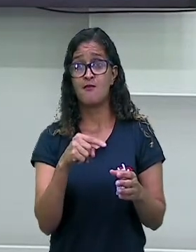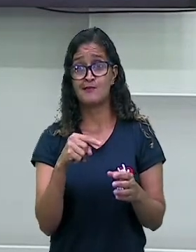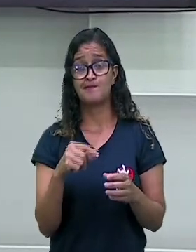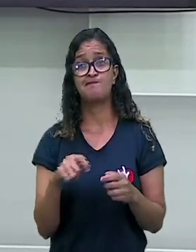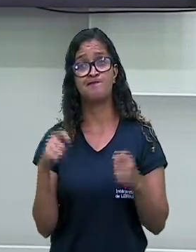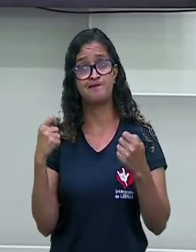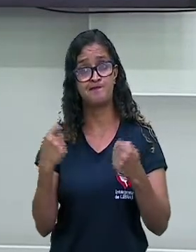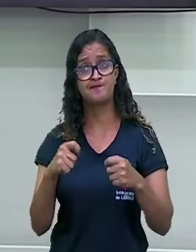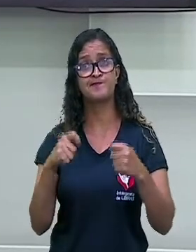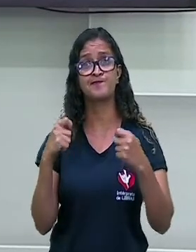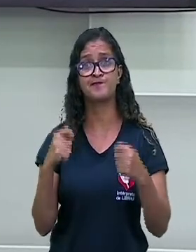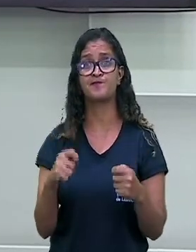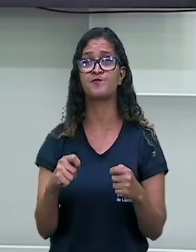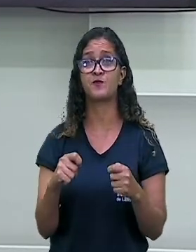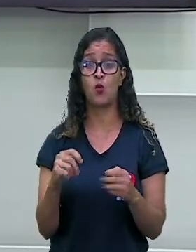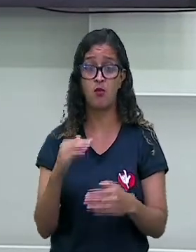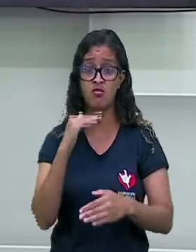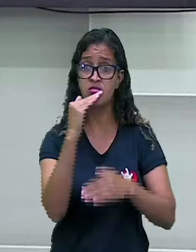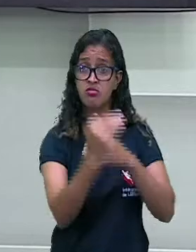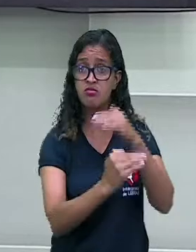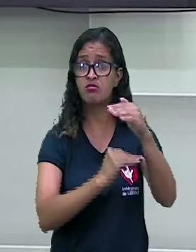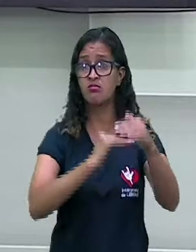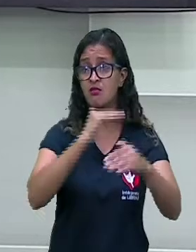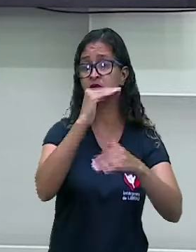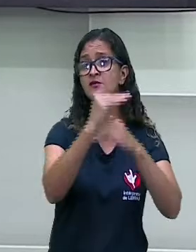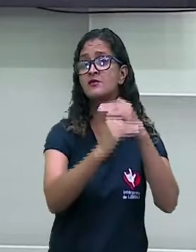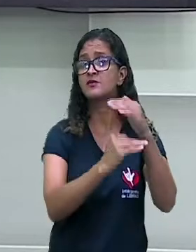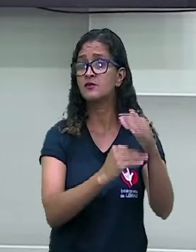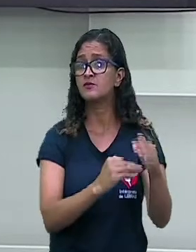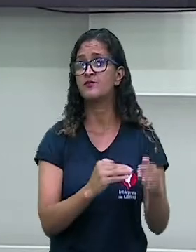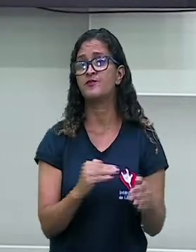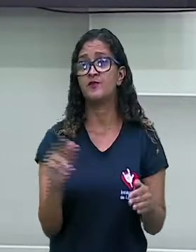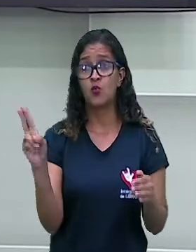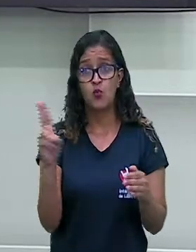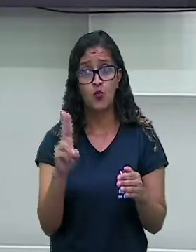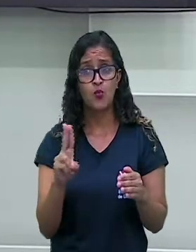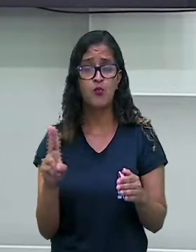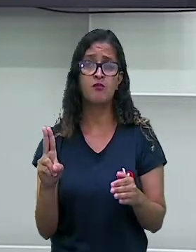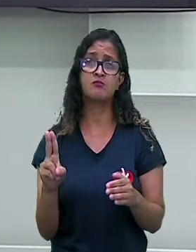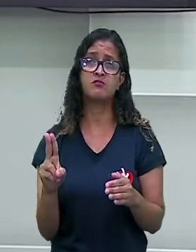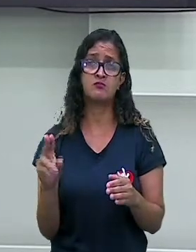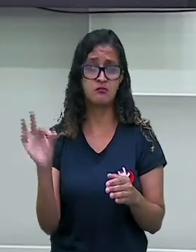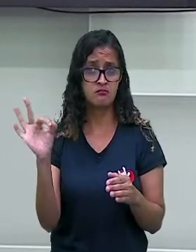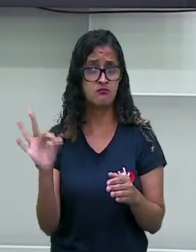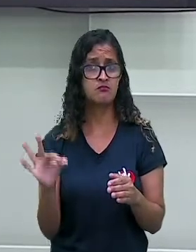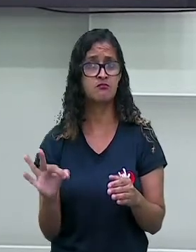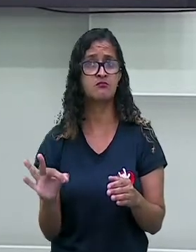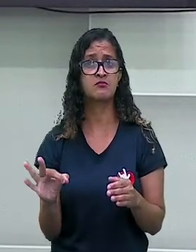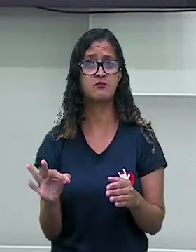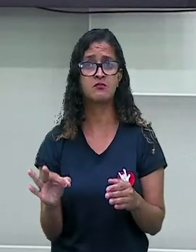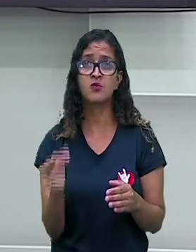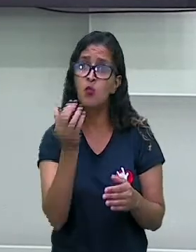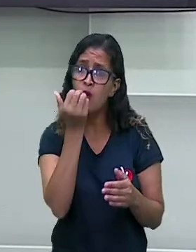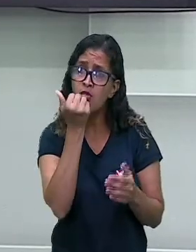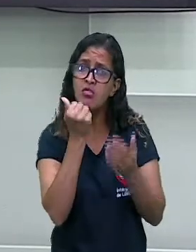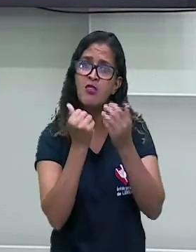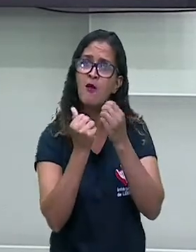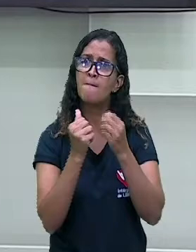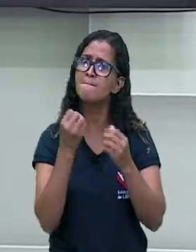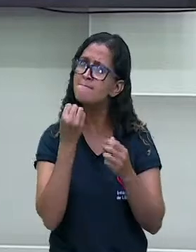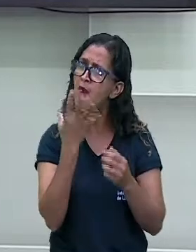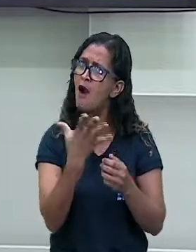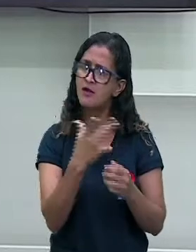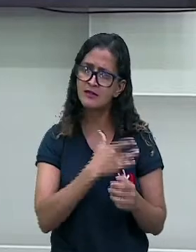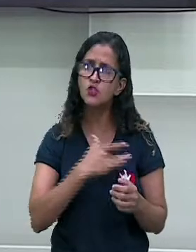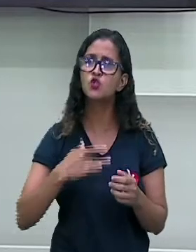passar por todo o processo, vai utilizar e ter um produto de qualidade. Porque